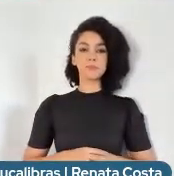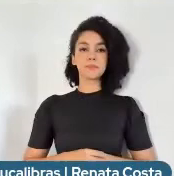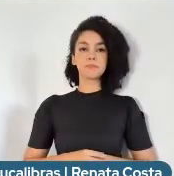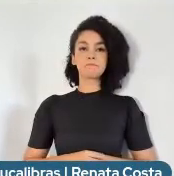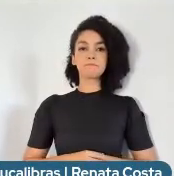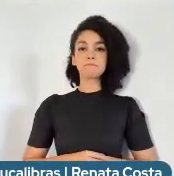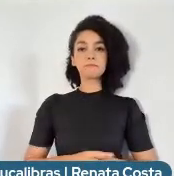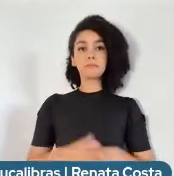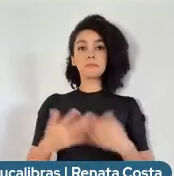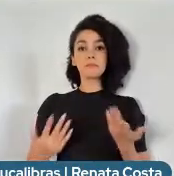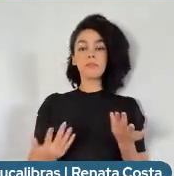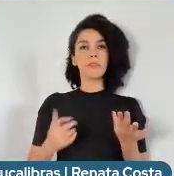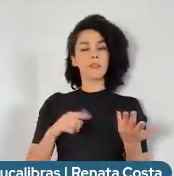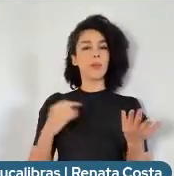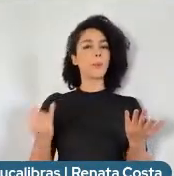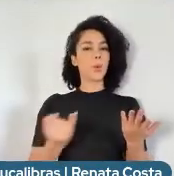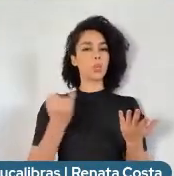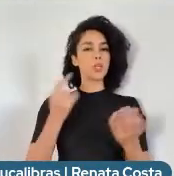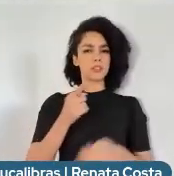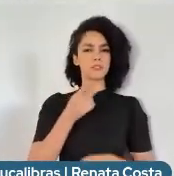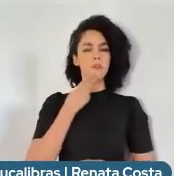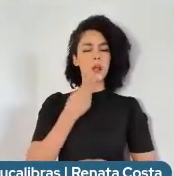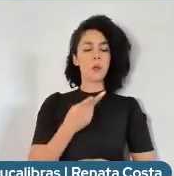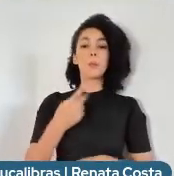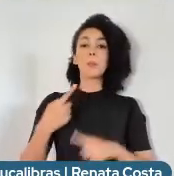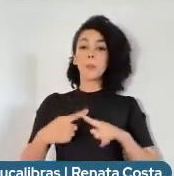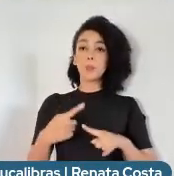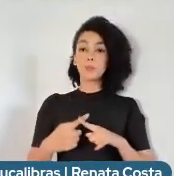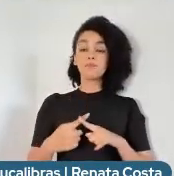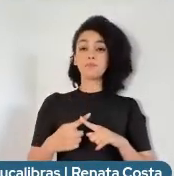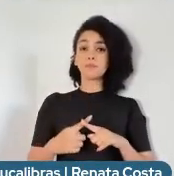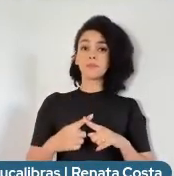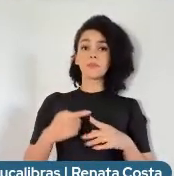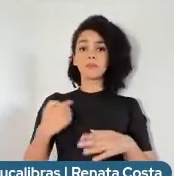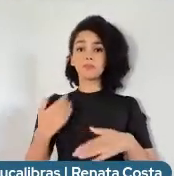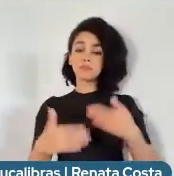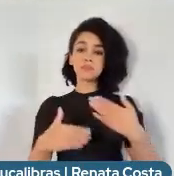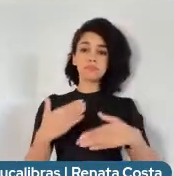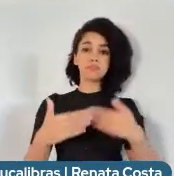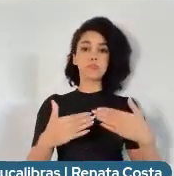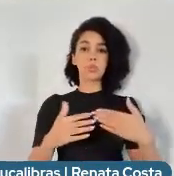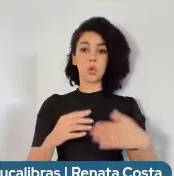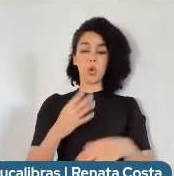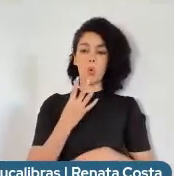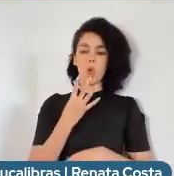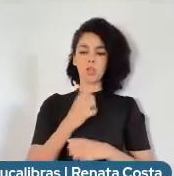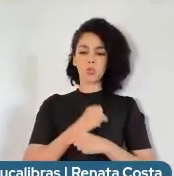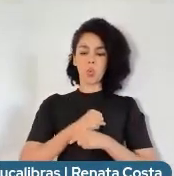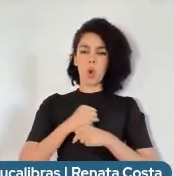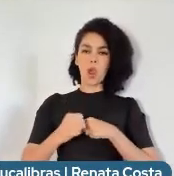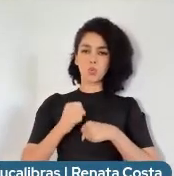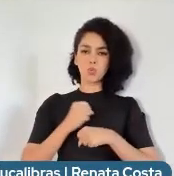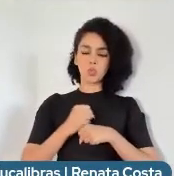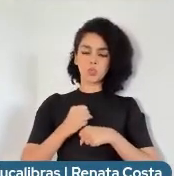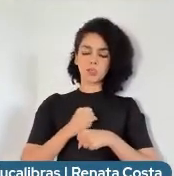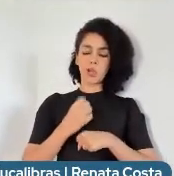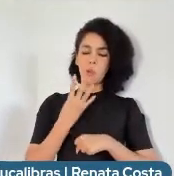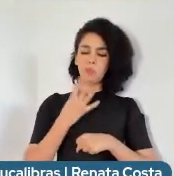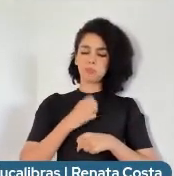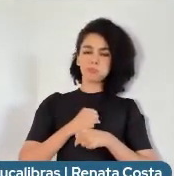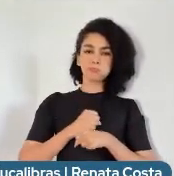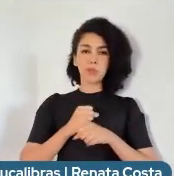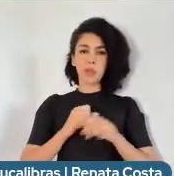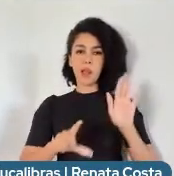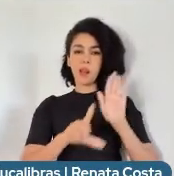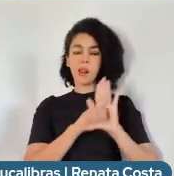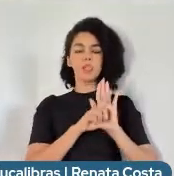Olha, Sérgio, é importante a sua consideração, porque assim, né, ao longo desses 4 anos dessa legislatura, a gente pôde avançar muito na